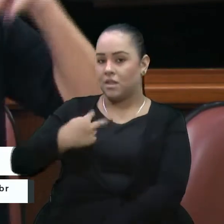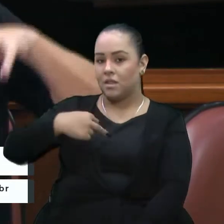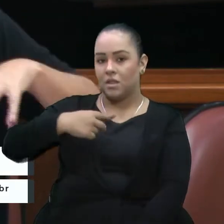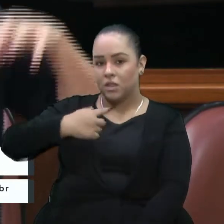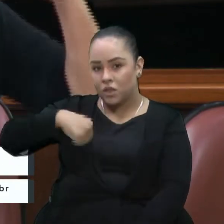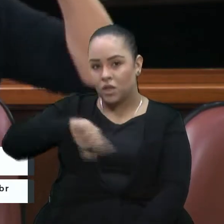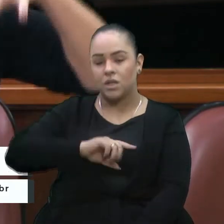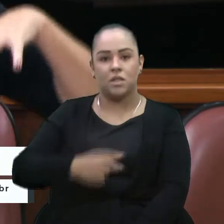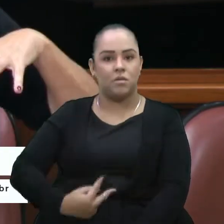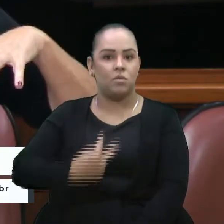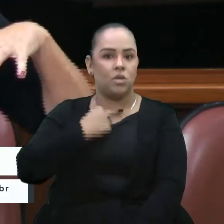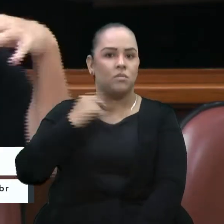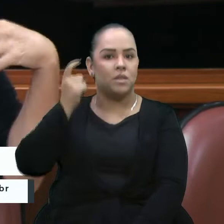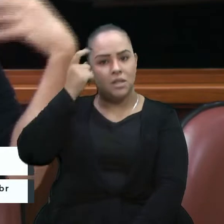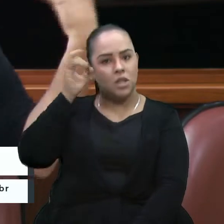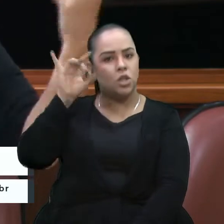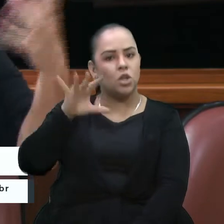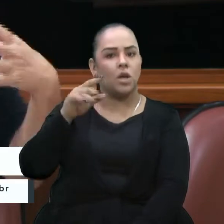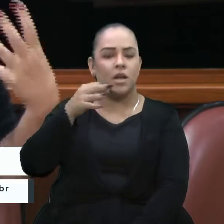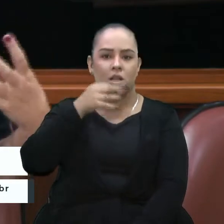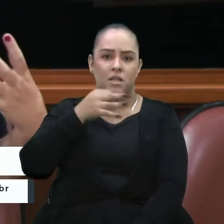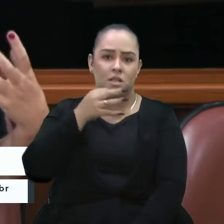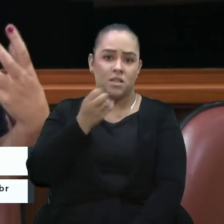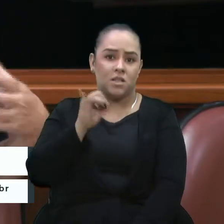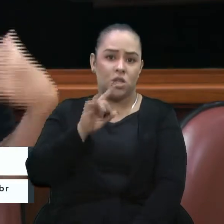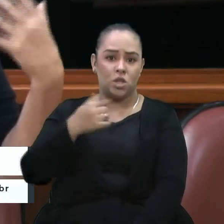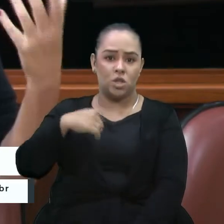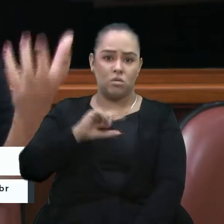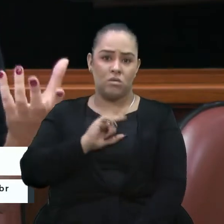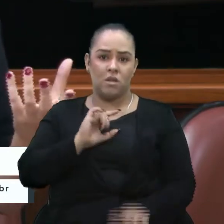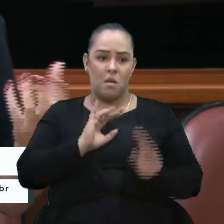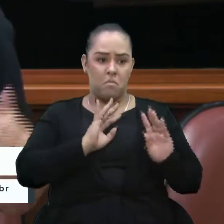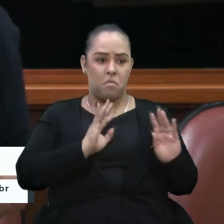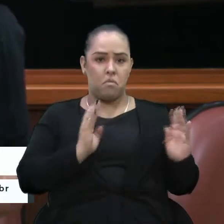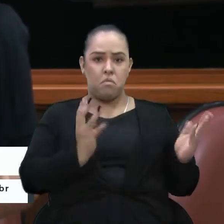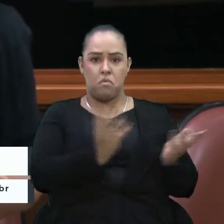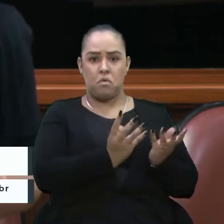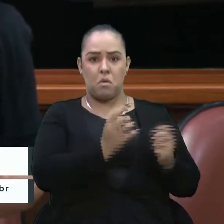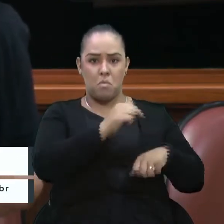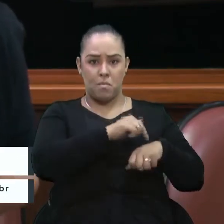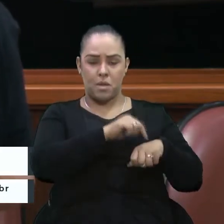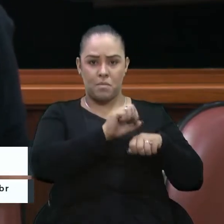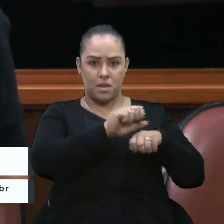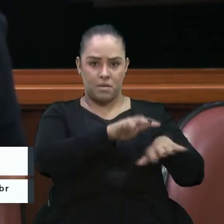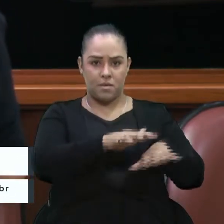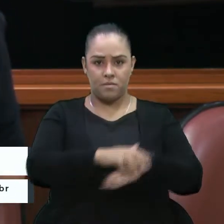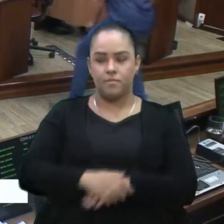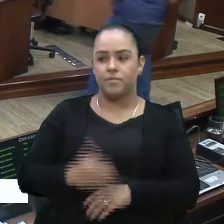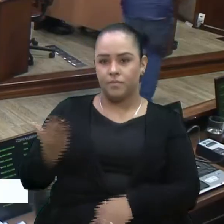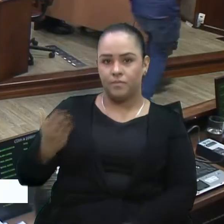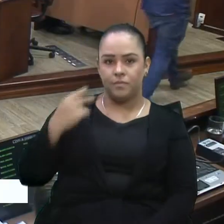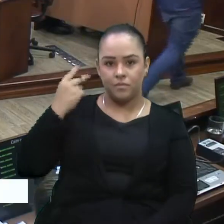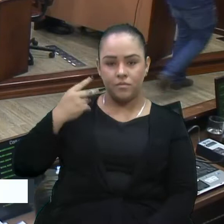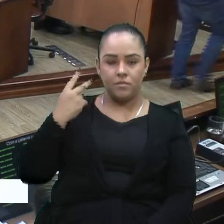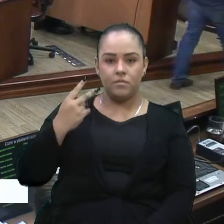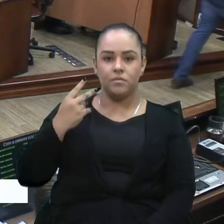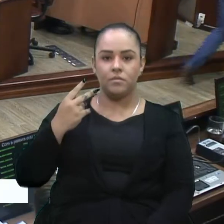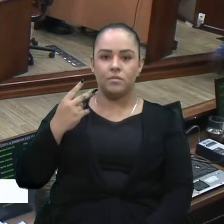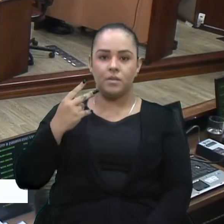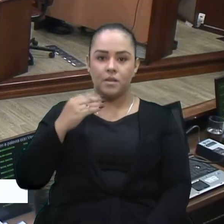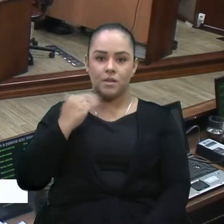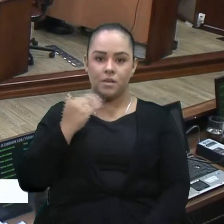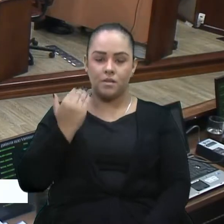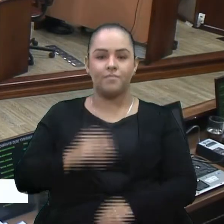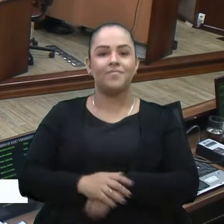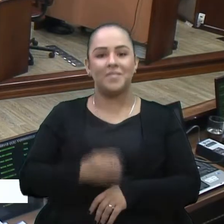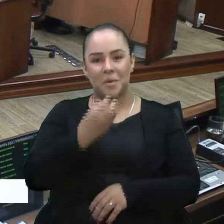a situação de Caxias como se a gente estivesse numa ilha no momento de pandemia. Vereadora Marisol, uma parte? Obrigada, vereadora Rose. Seja